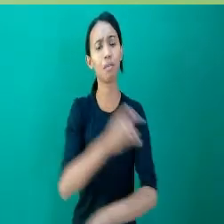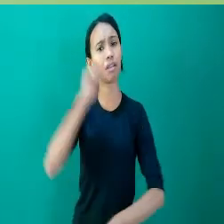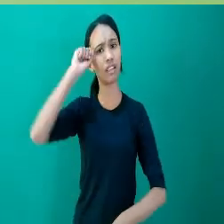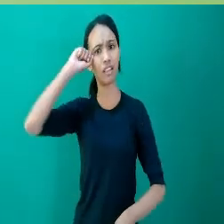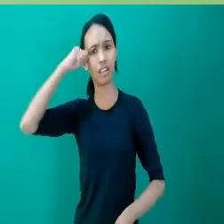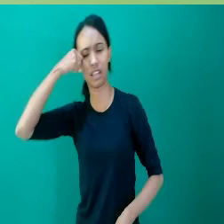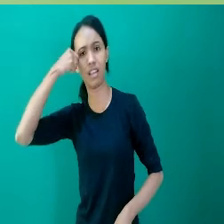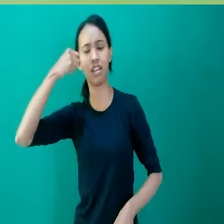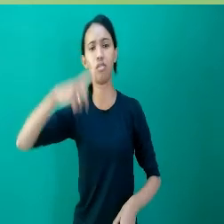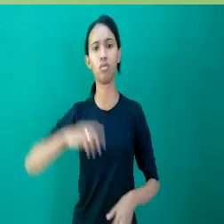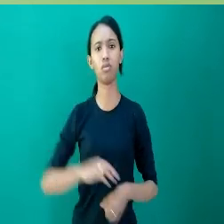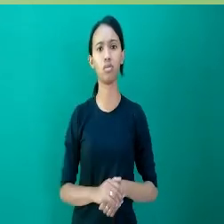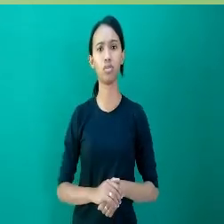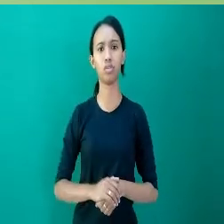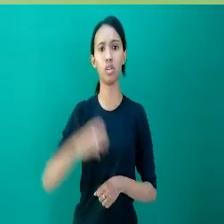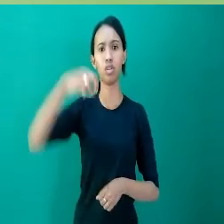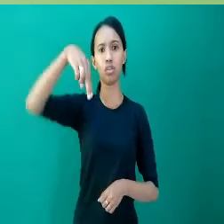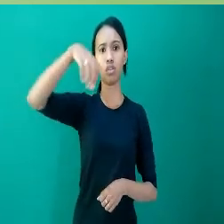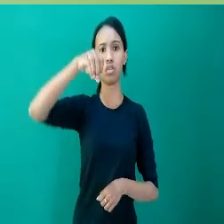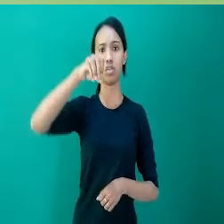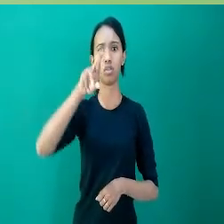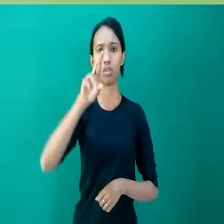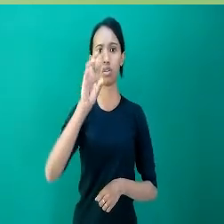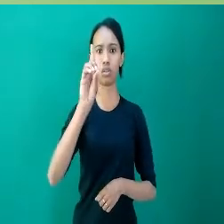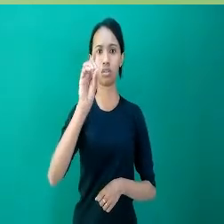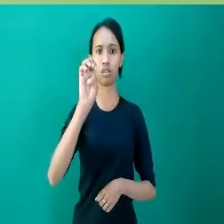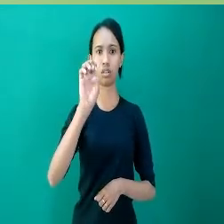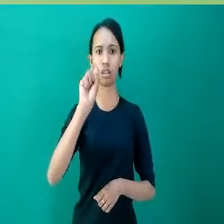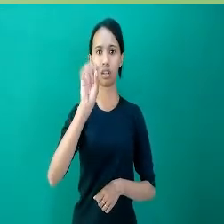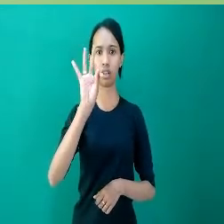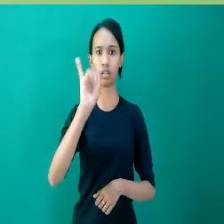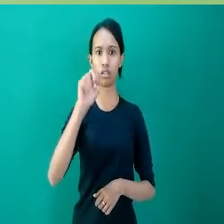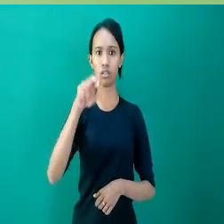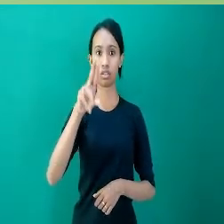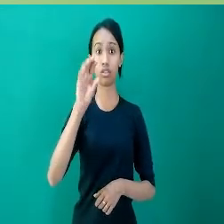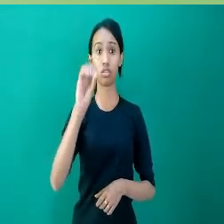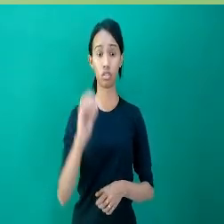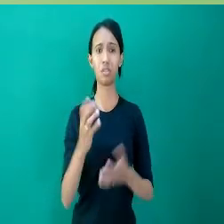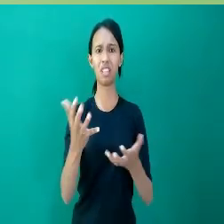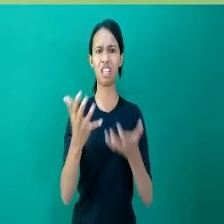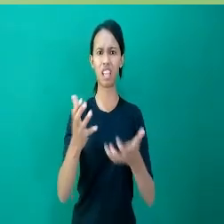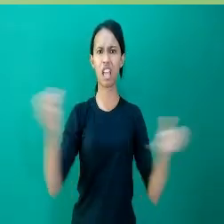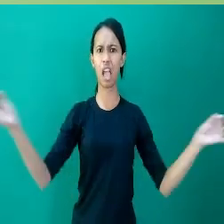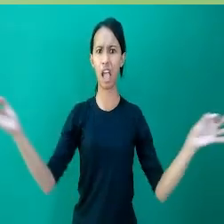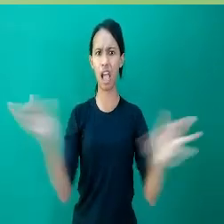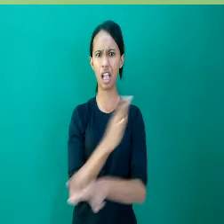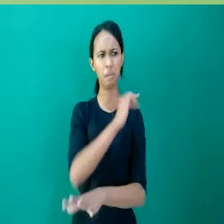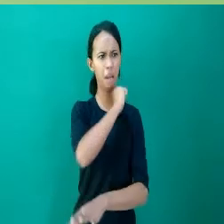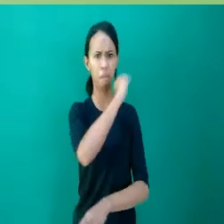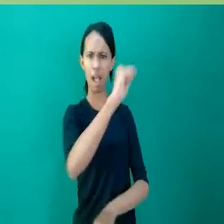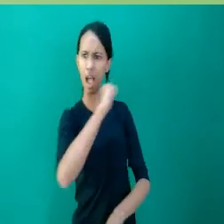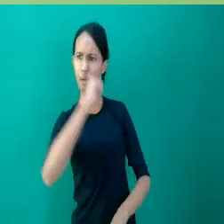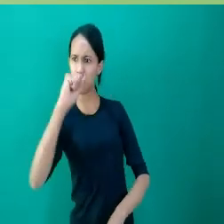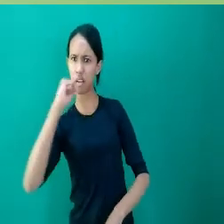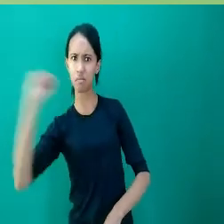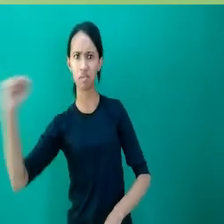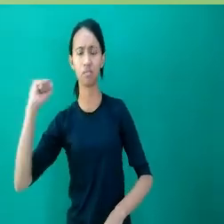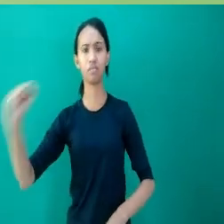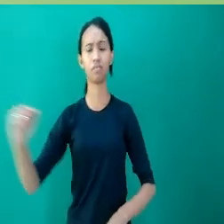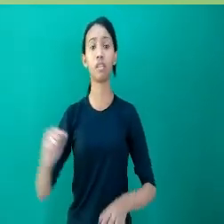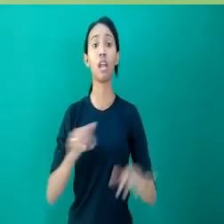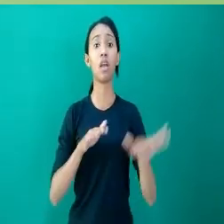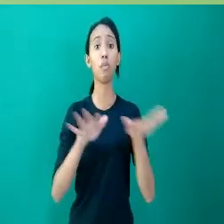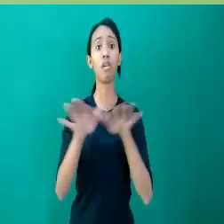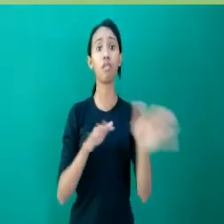nordestinos. Já fazem apologia no Brasil até a Ku Klux Klan, né? Uma entidade, né? Um movimento dos